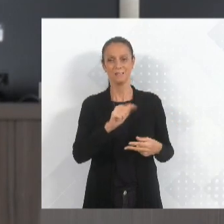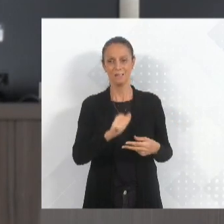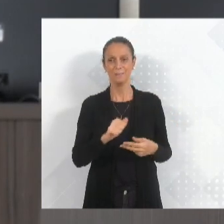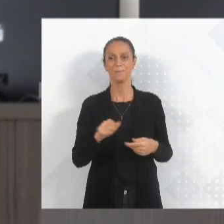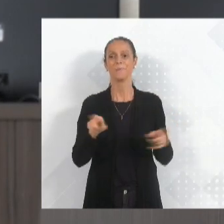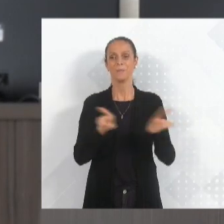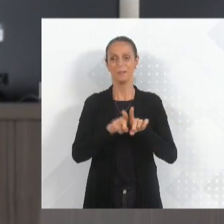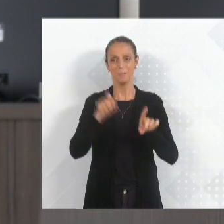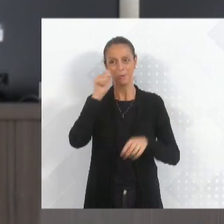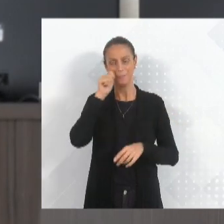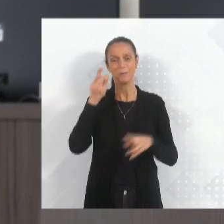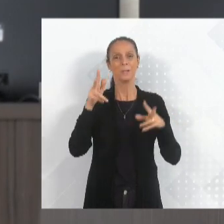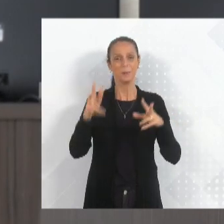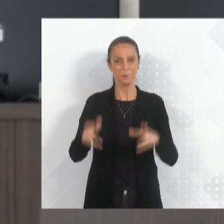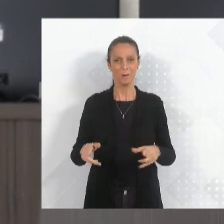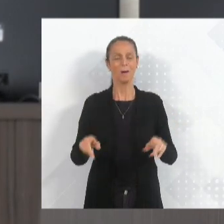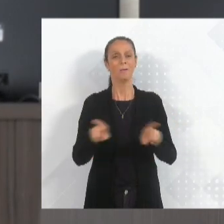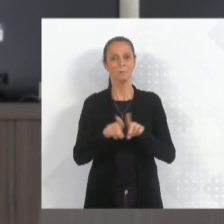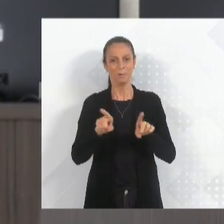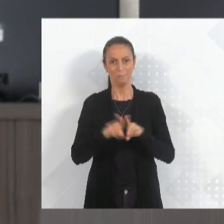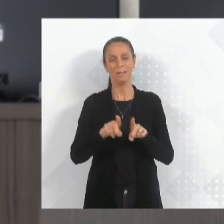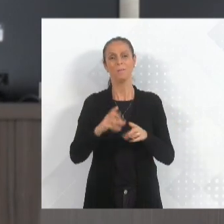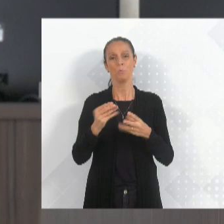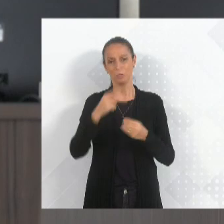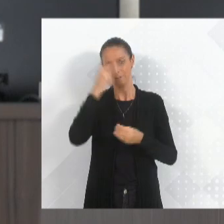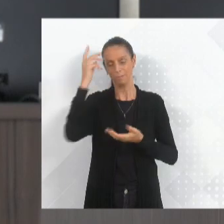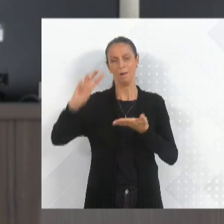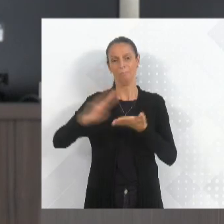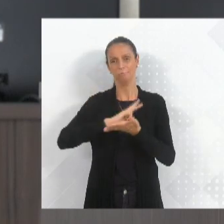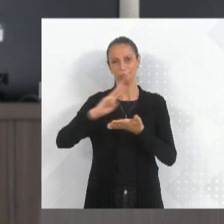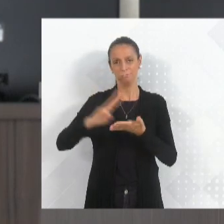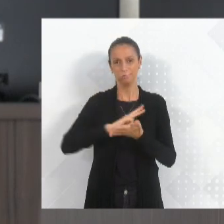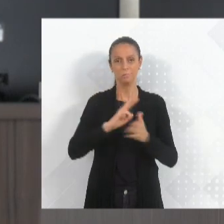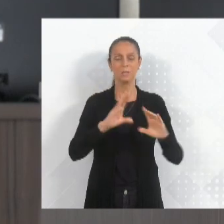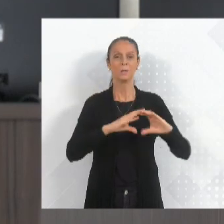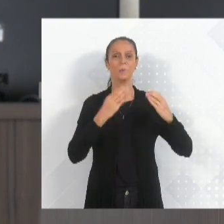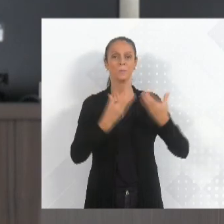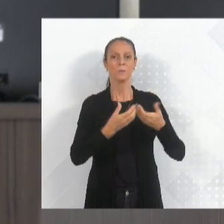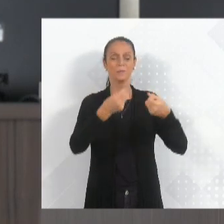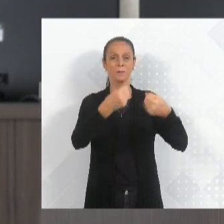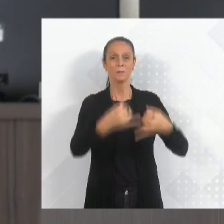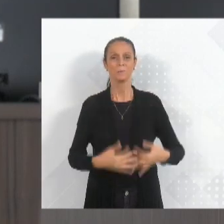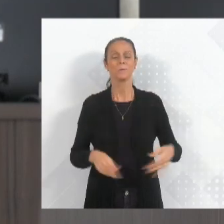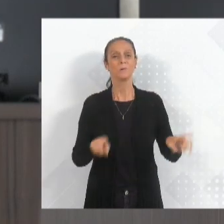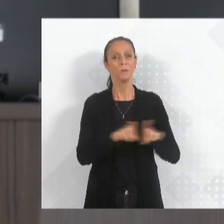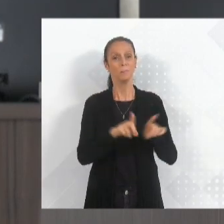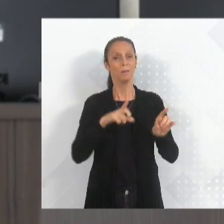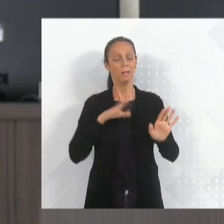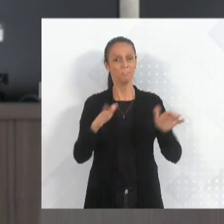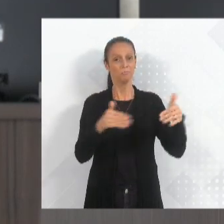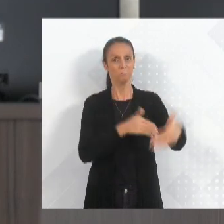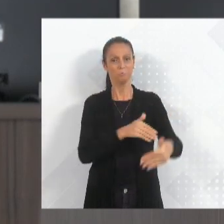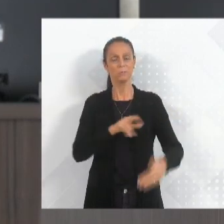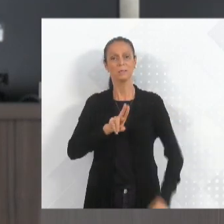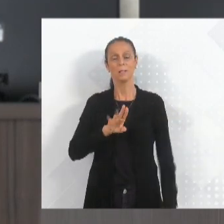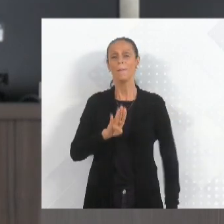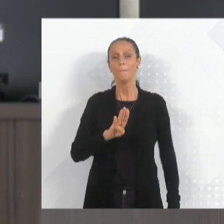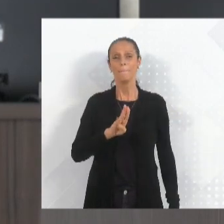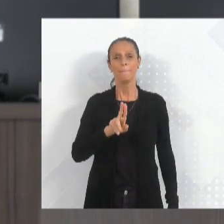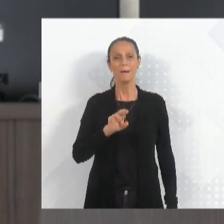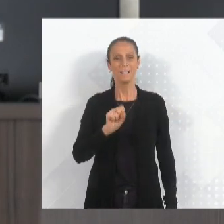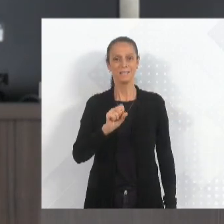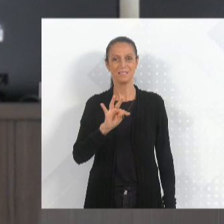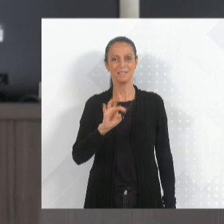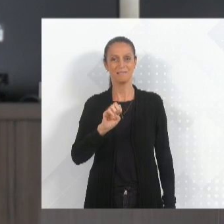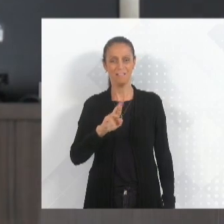também recebe bastante demanda de lá. E a comunidade comentou que tem boosters, né, que estão em licitação para lá.